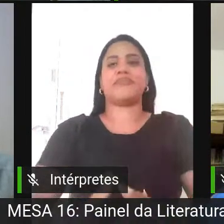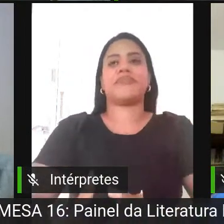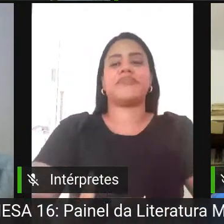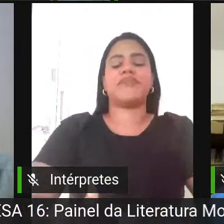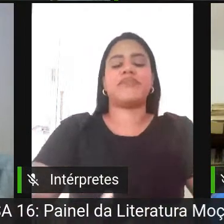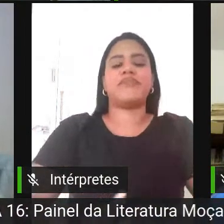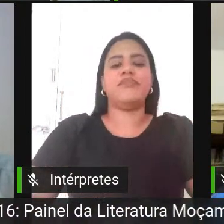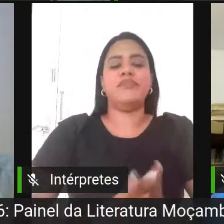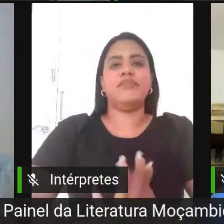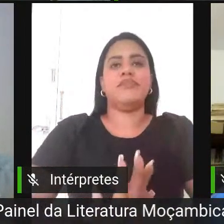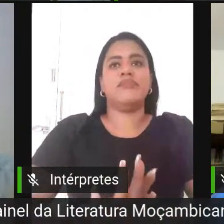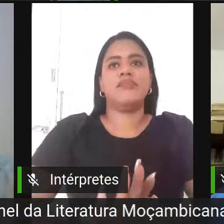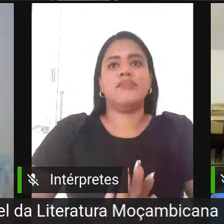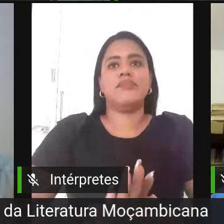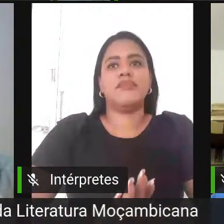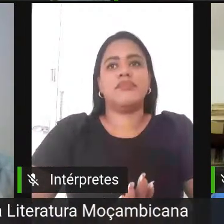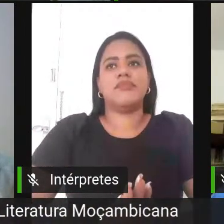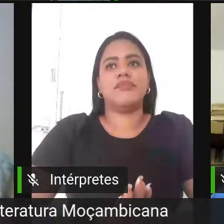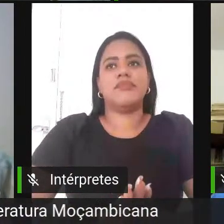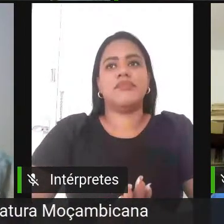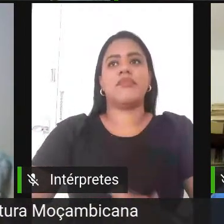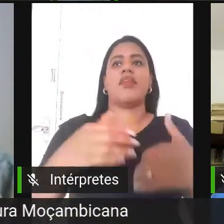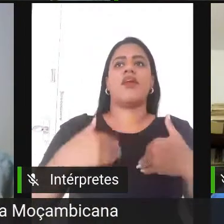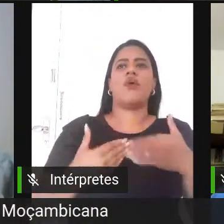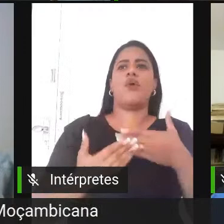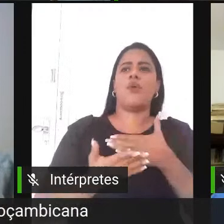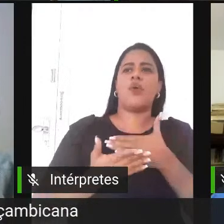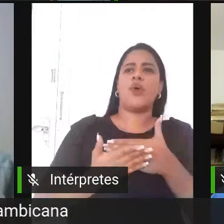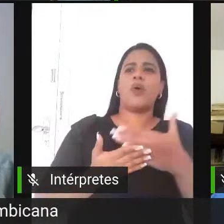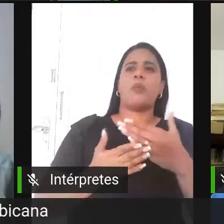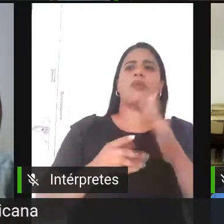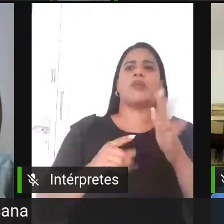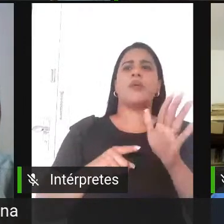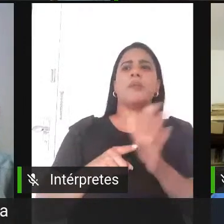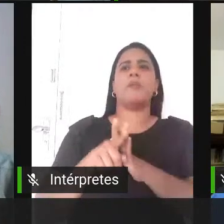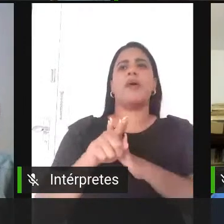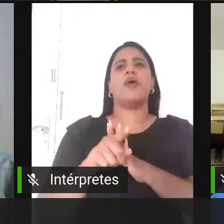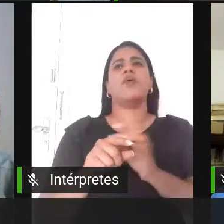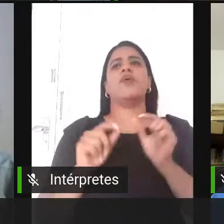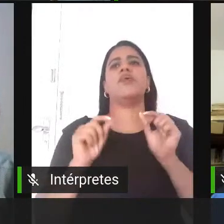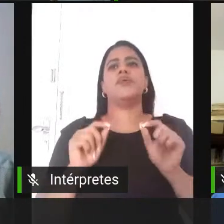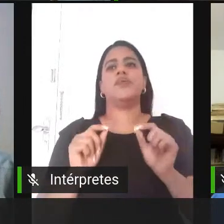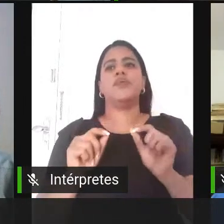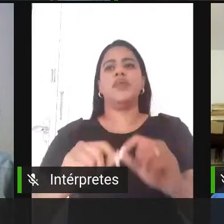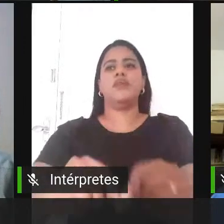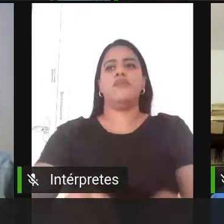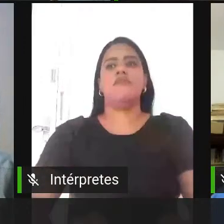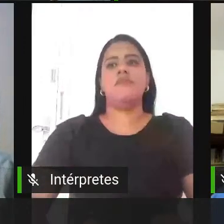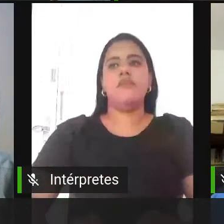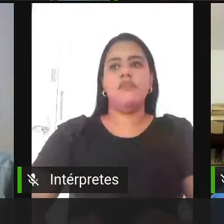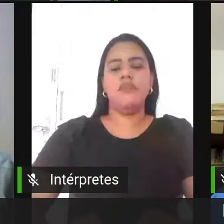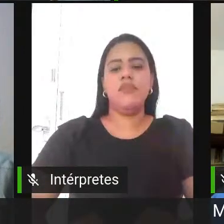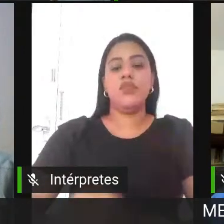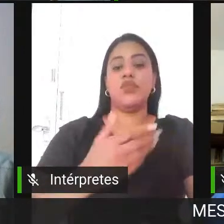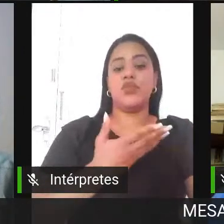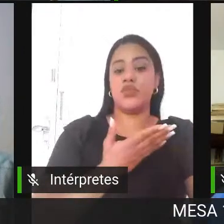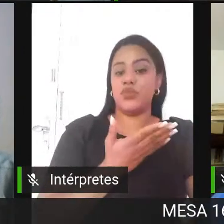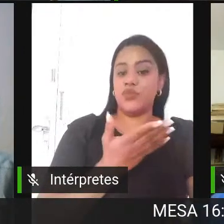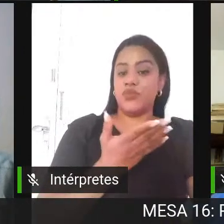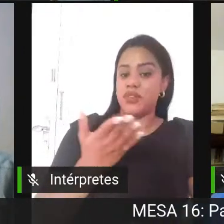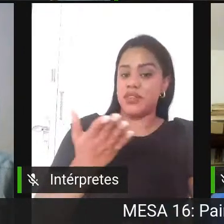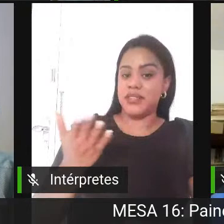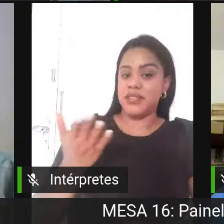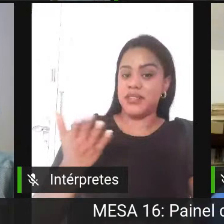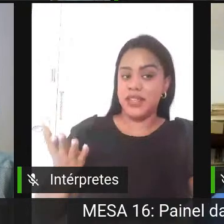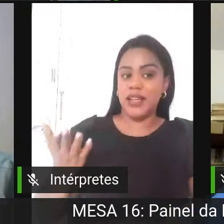considero geral, e esta vai dirigir a todos vocês, porque tem algo em